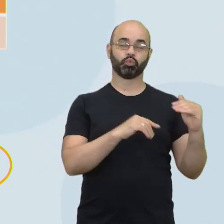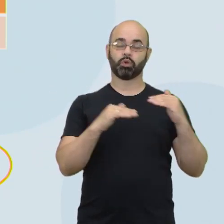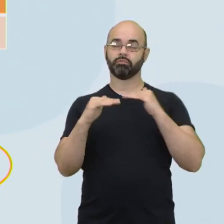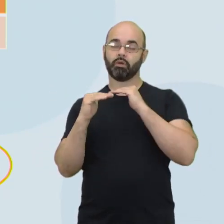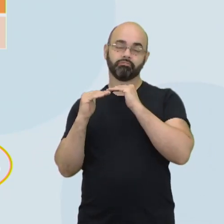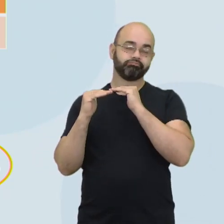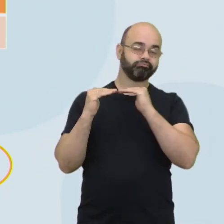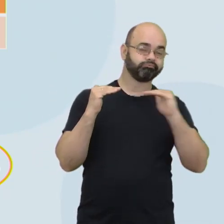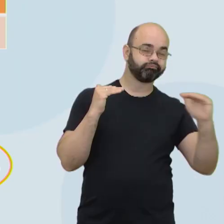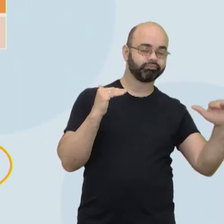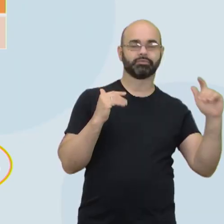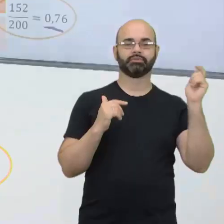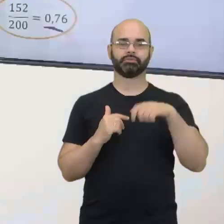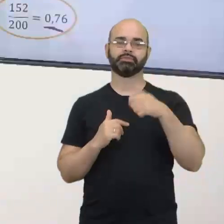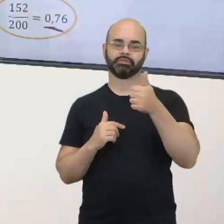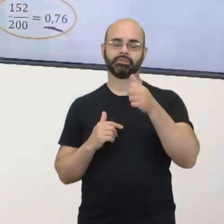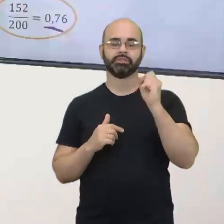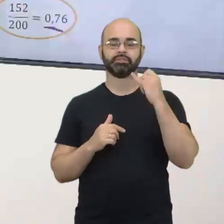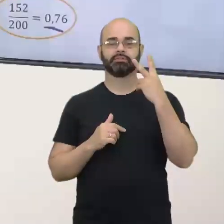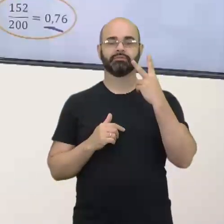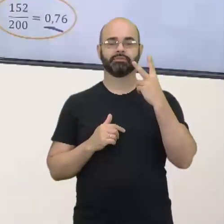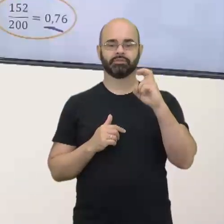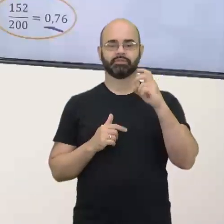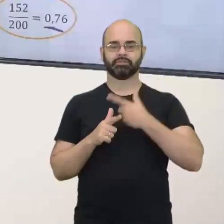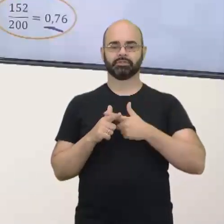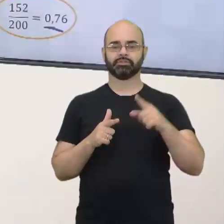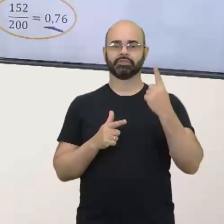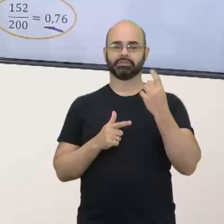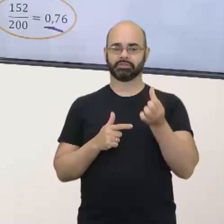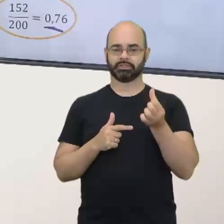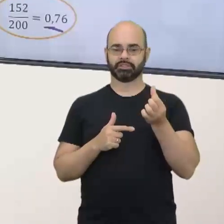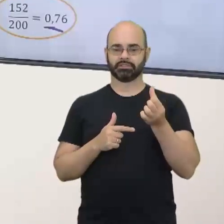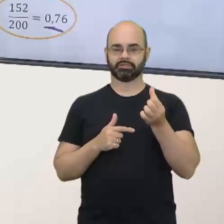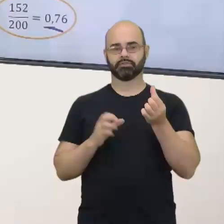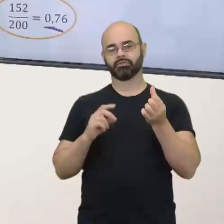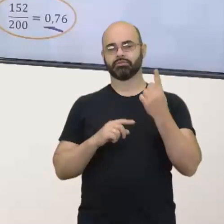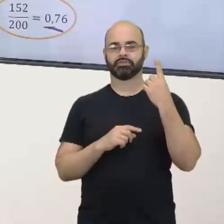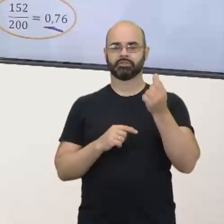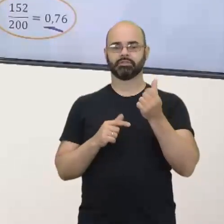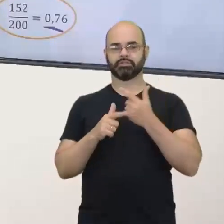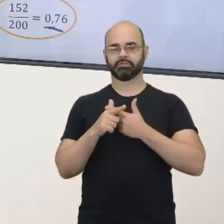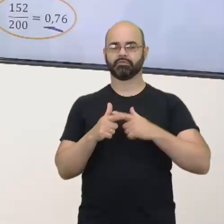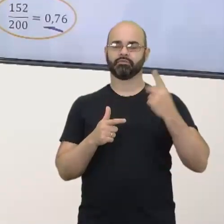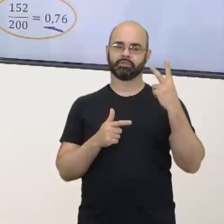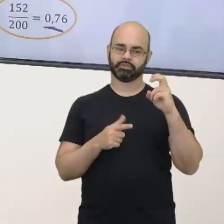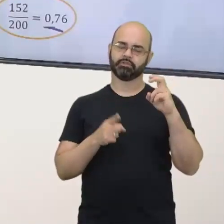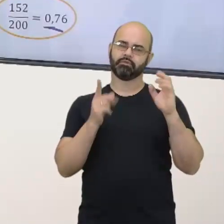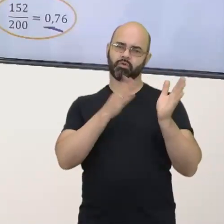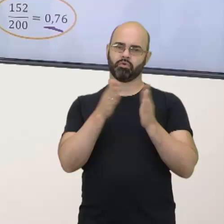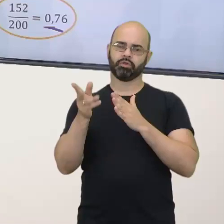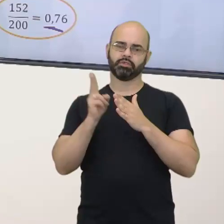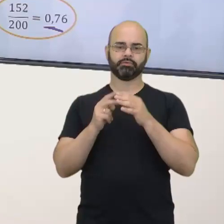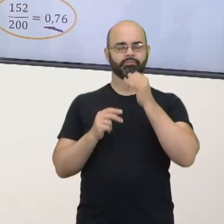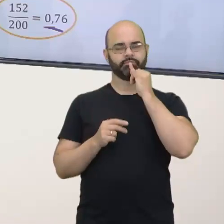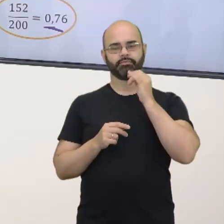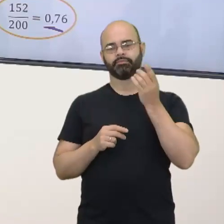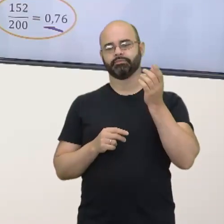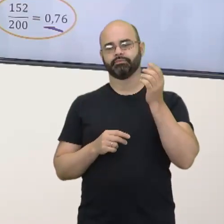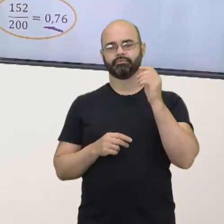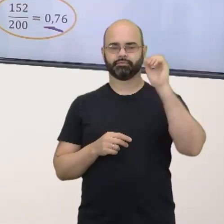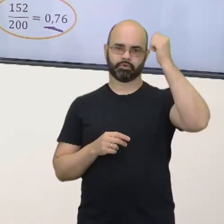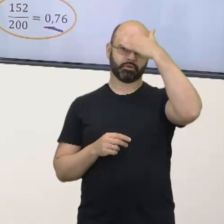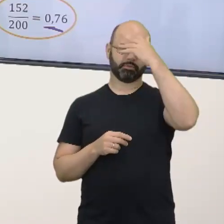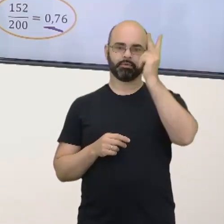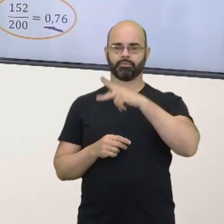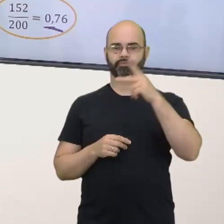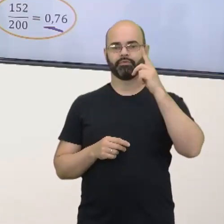tá certo? Se você dividir 25 por 16 ou 16 por 25, mantendo sempre a ordem. Se aqui no caso o professor Osmar